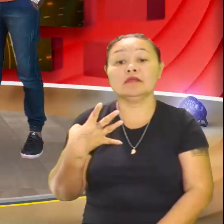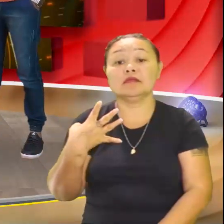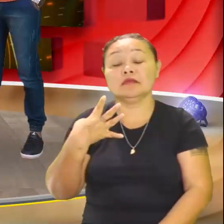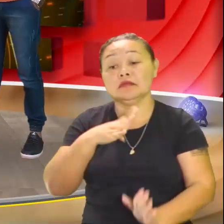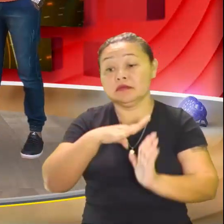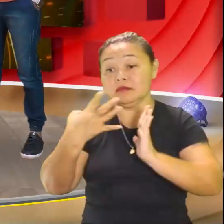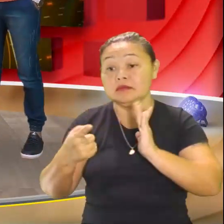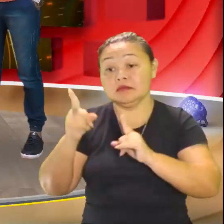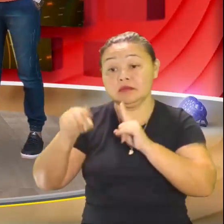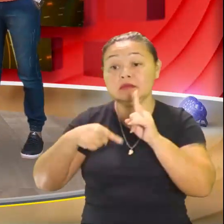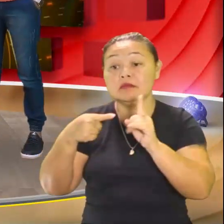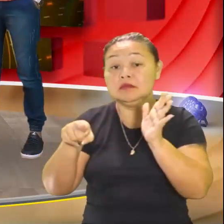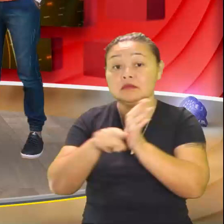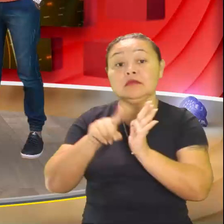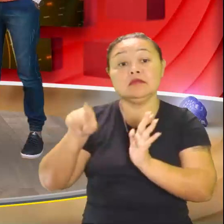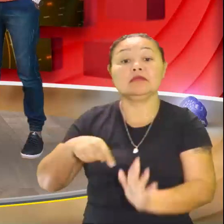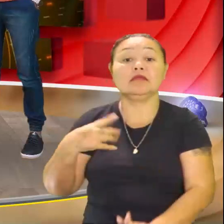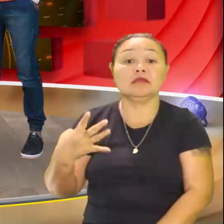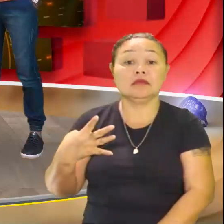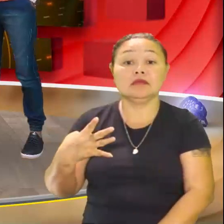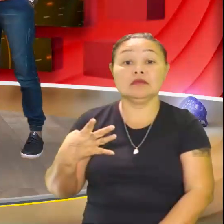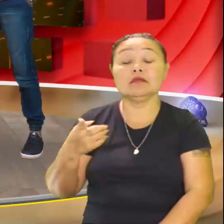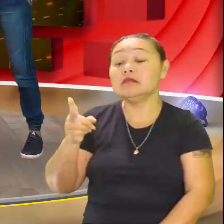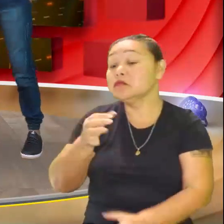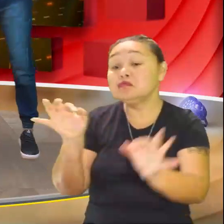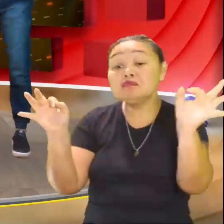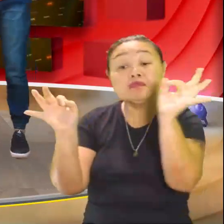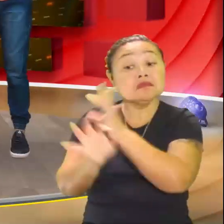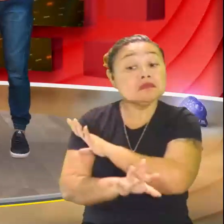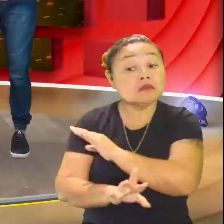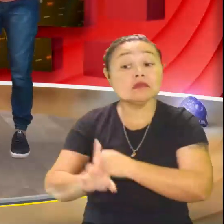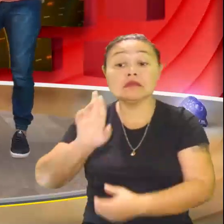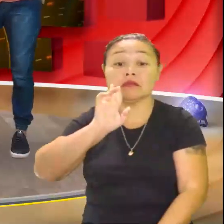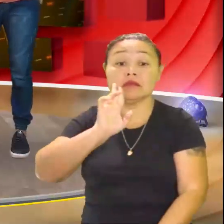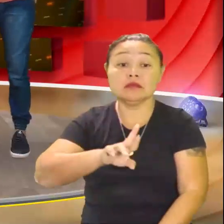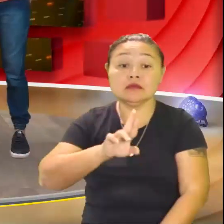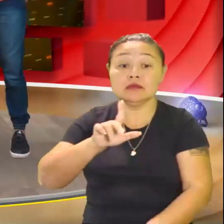4. E quanto que é o módulo de 4 negativo? 4. Ah, então pronto,